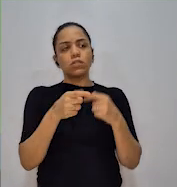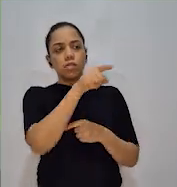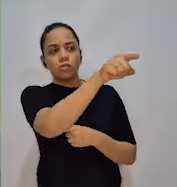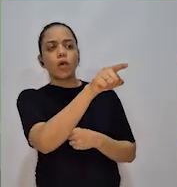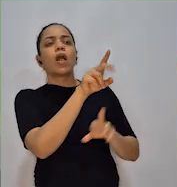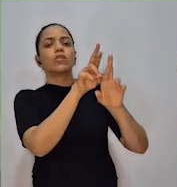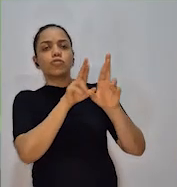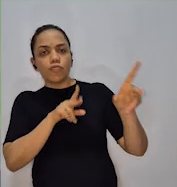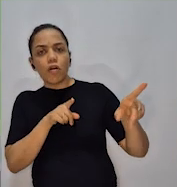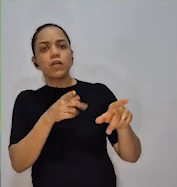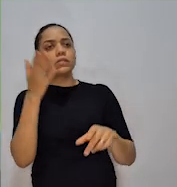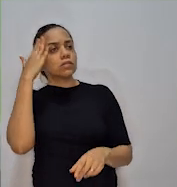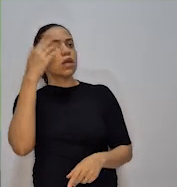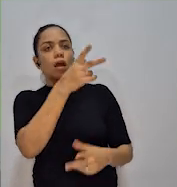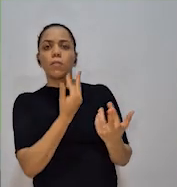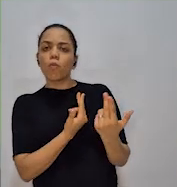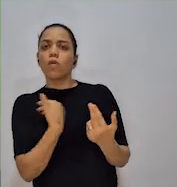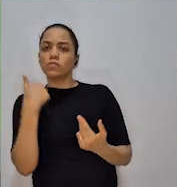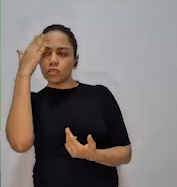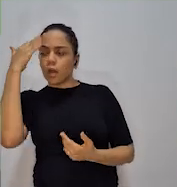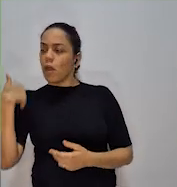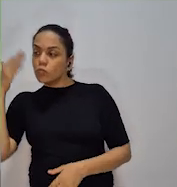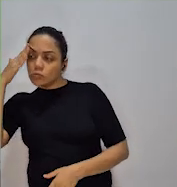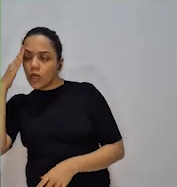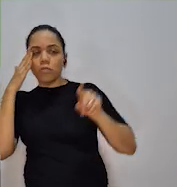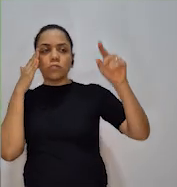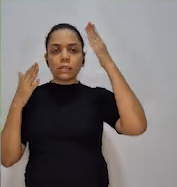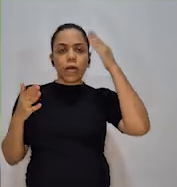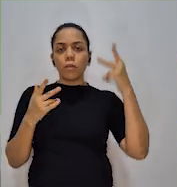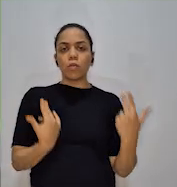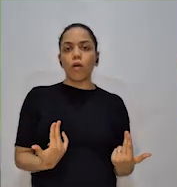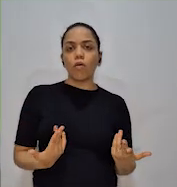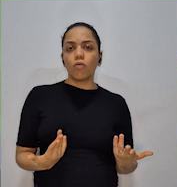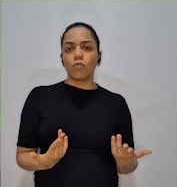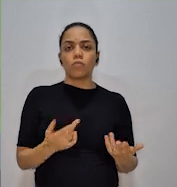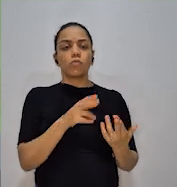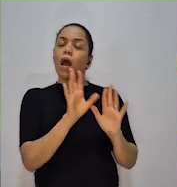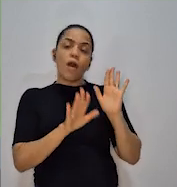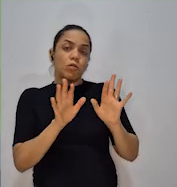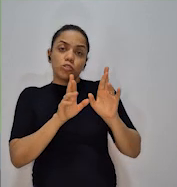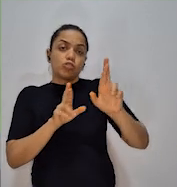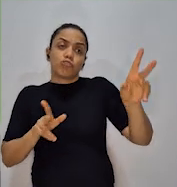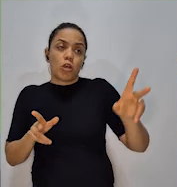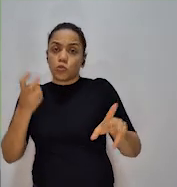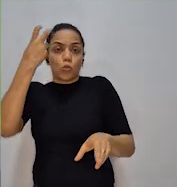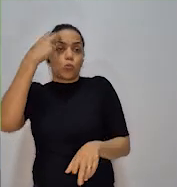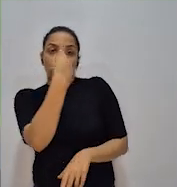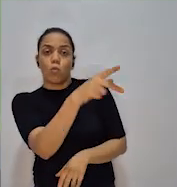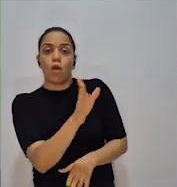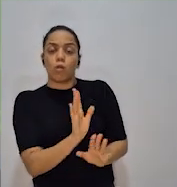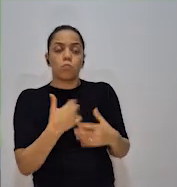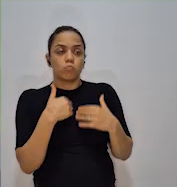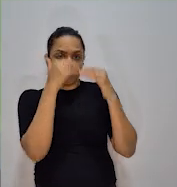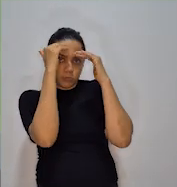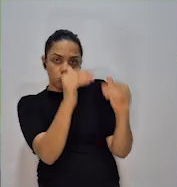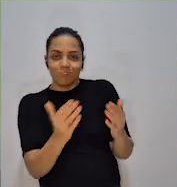conhece, do que a gente revisita todos os dias. E aí, por fim, né, e não menos importante, o desenho de estratégias